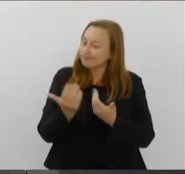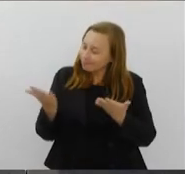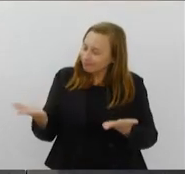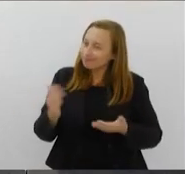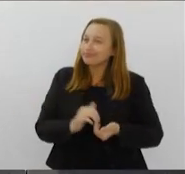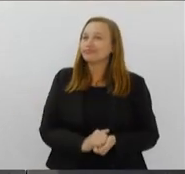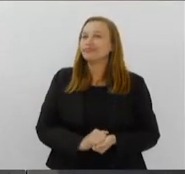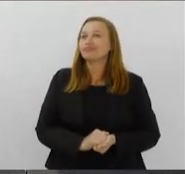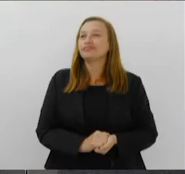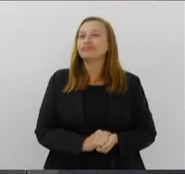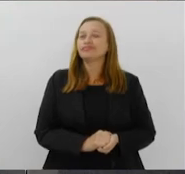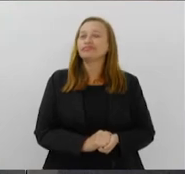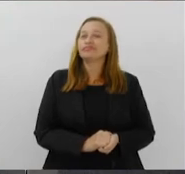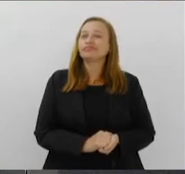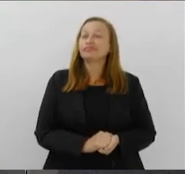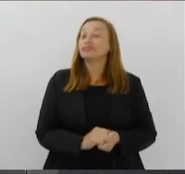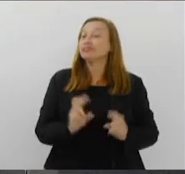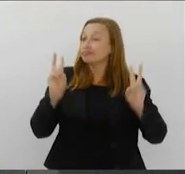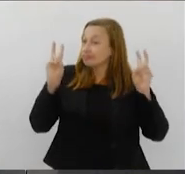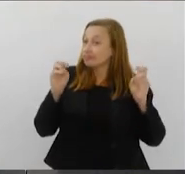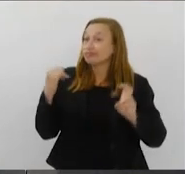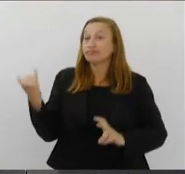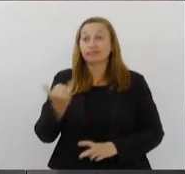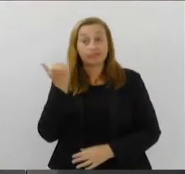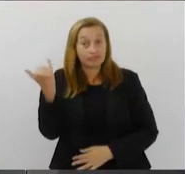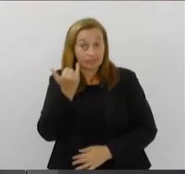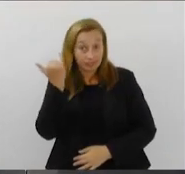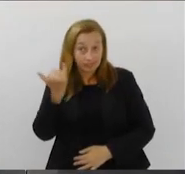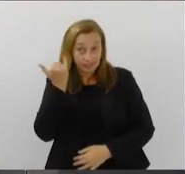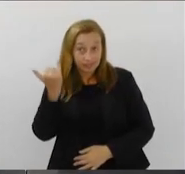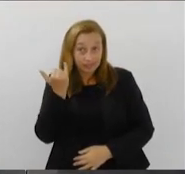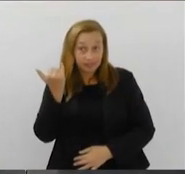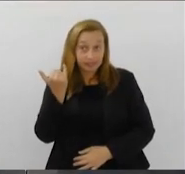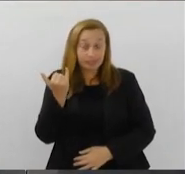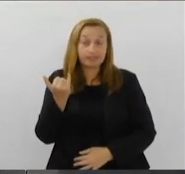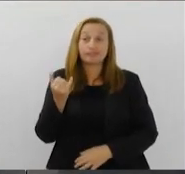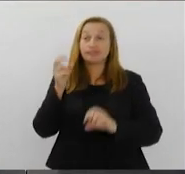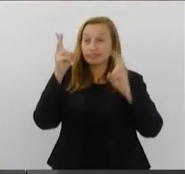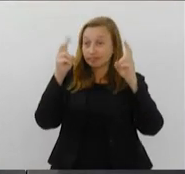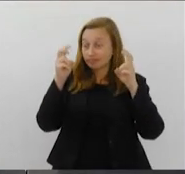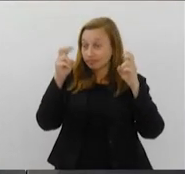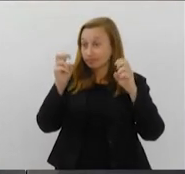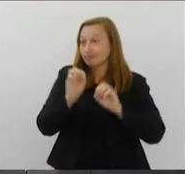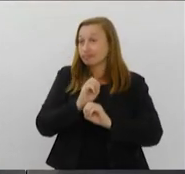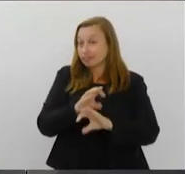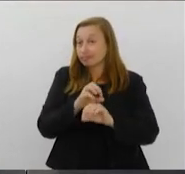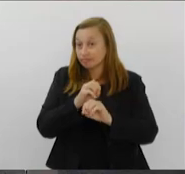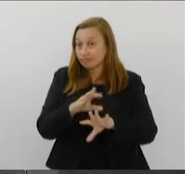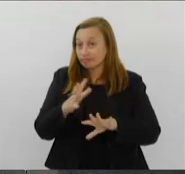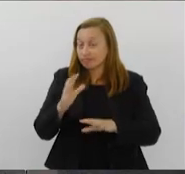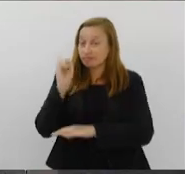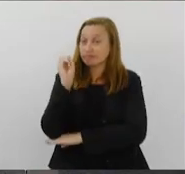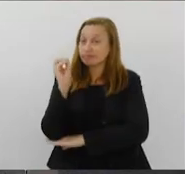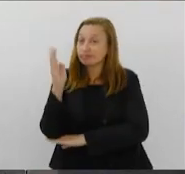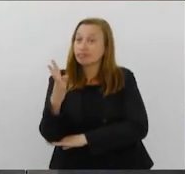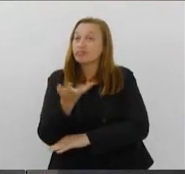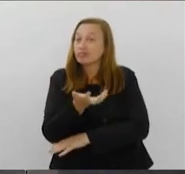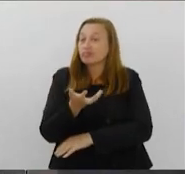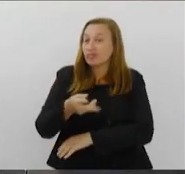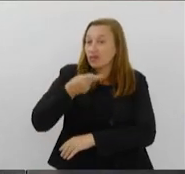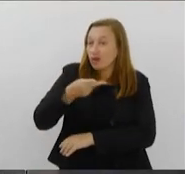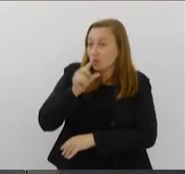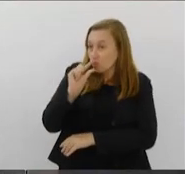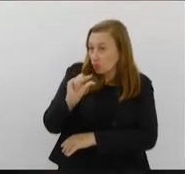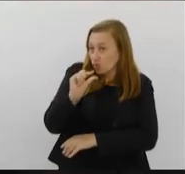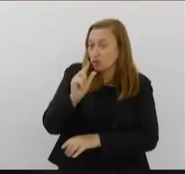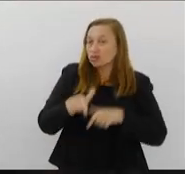engajamento. Esse tema é muito importante, o tema da educação ambiental. Nesse sentido, eu queria comentar e falar um pouco,